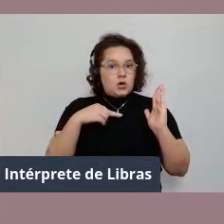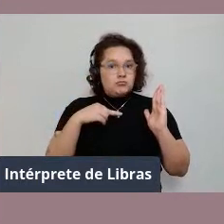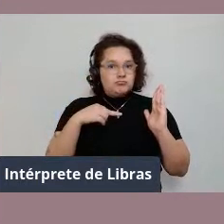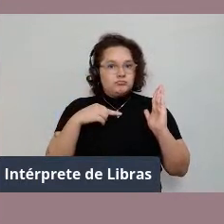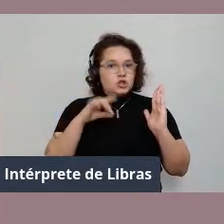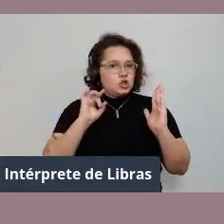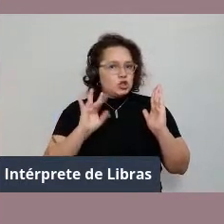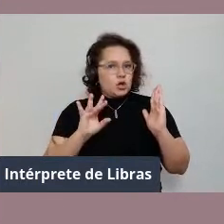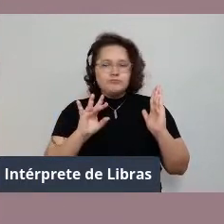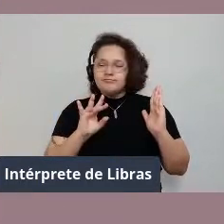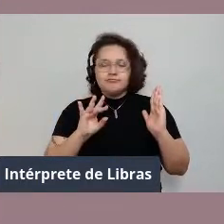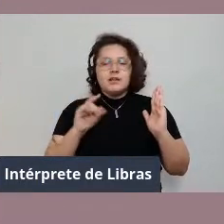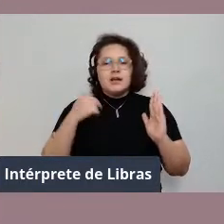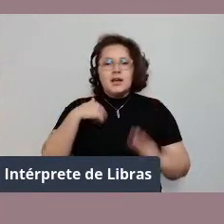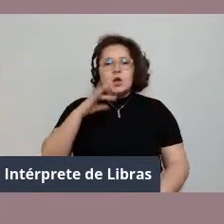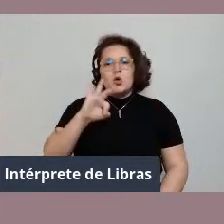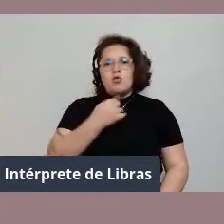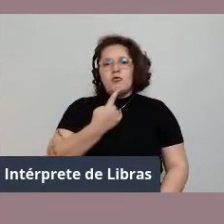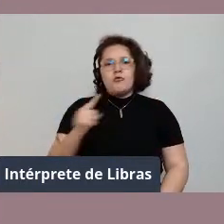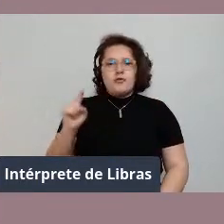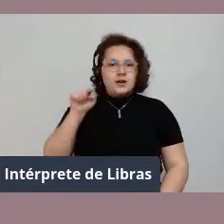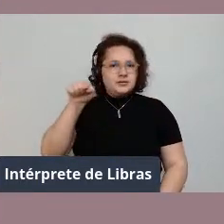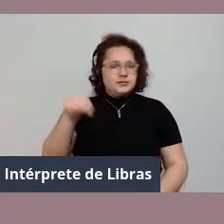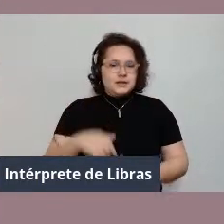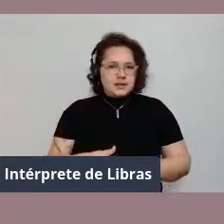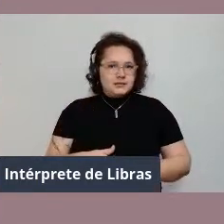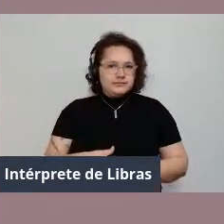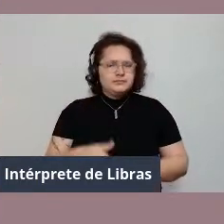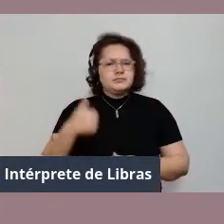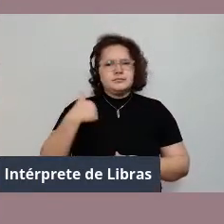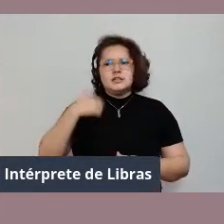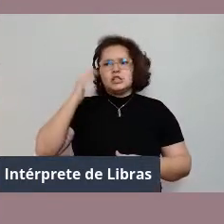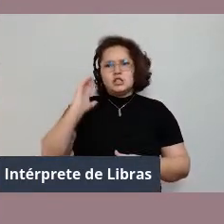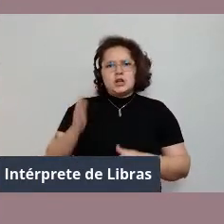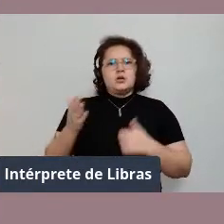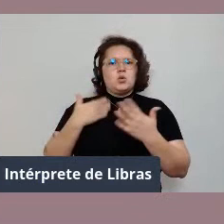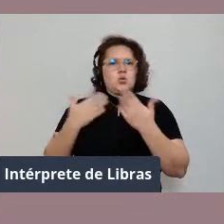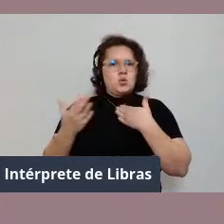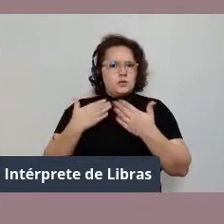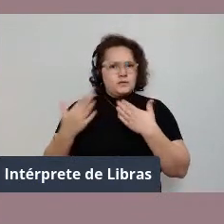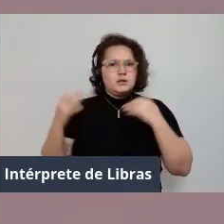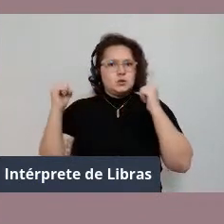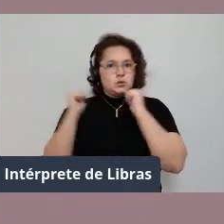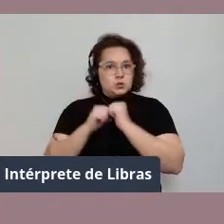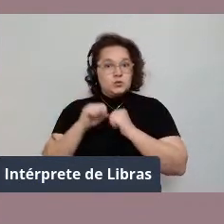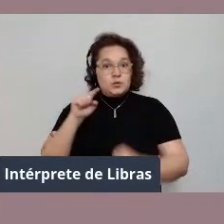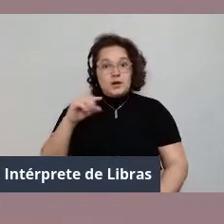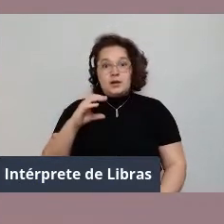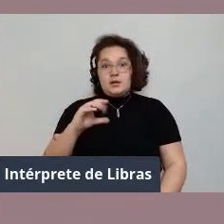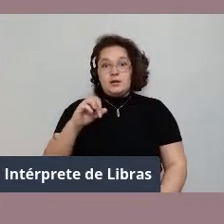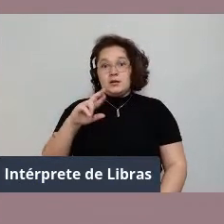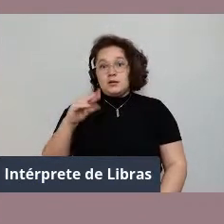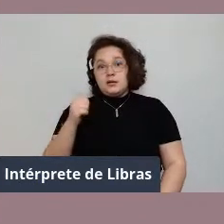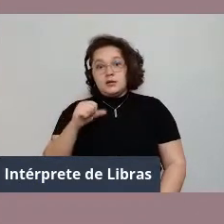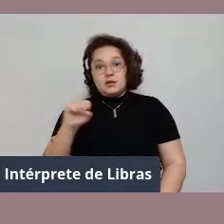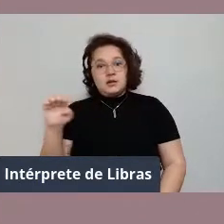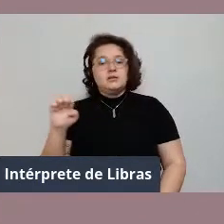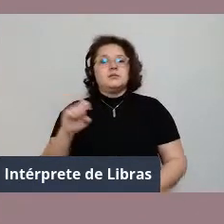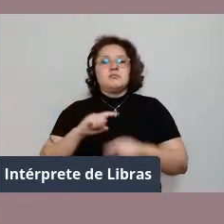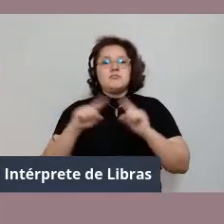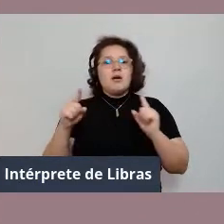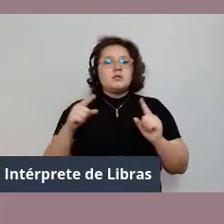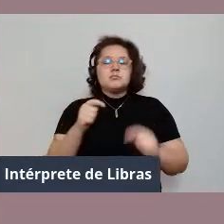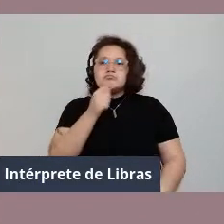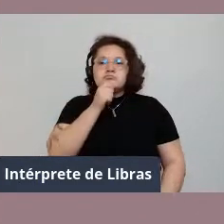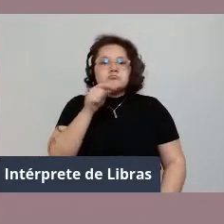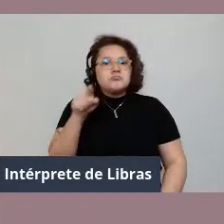escritora. Além disso, eu já falara com Clarice pessoalmente, embora com certeza ela não tivesse registrado esses encontros nem se lembrasse